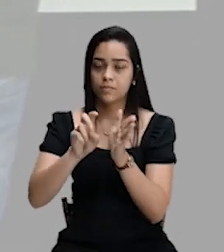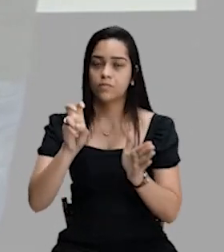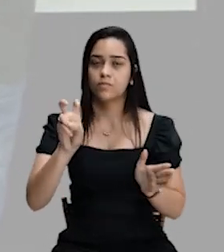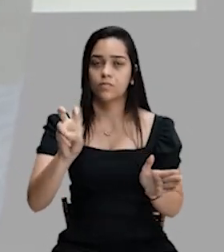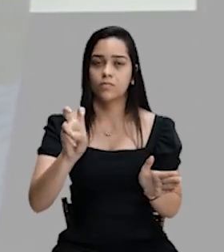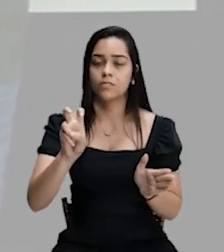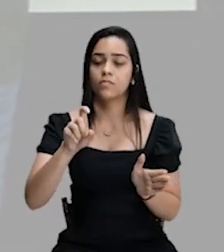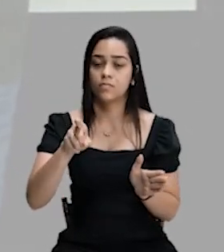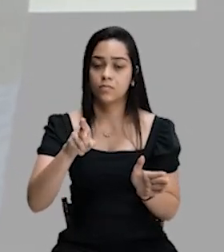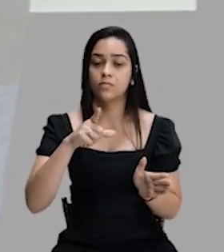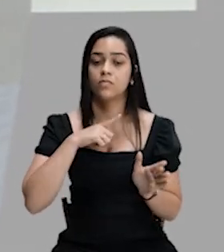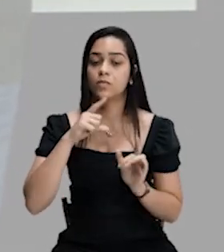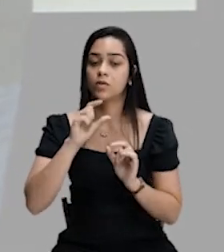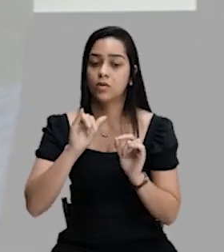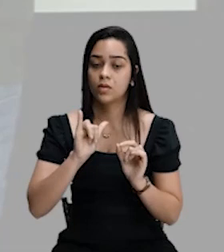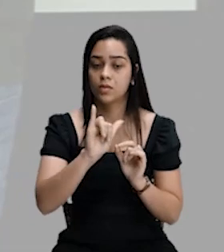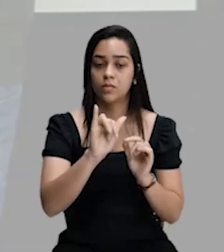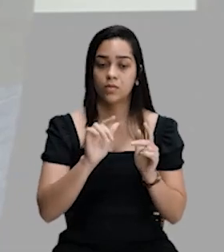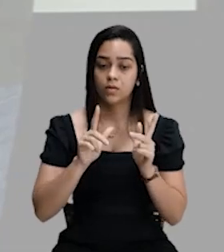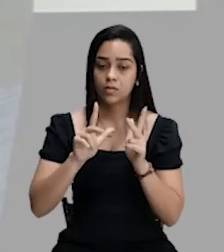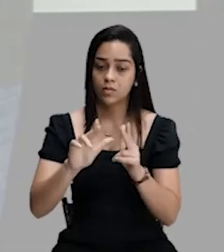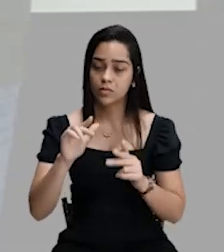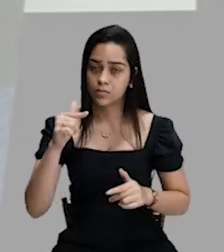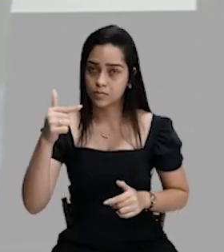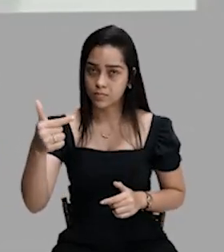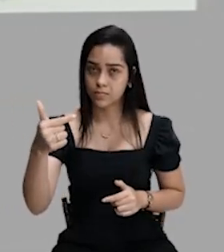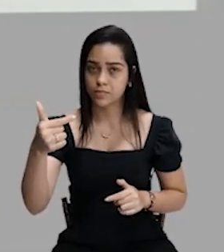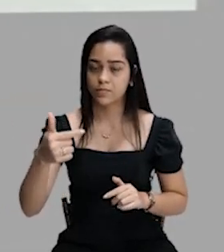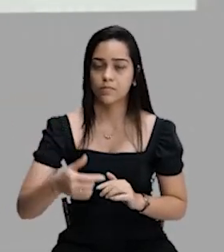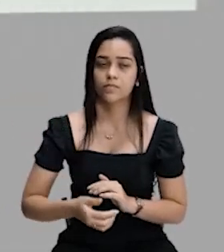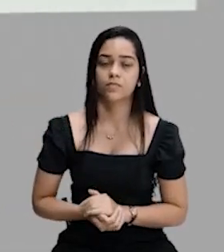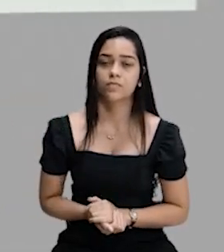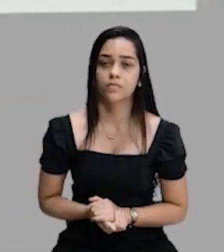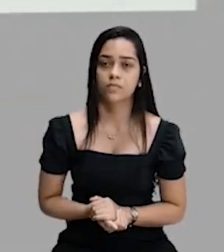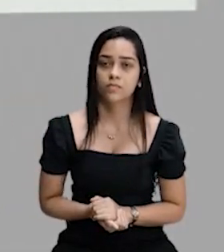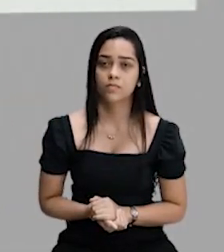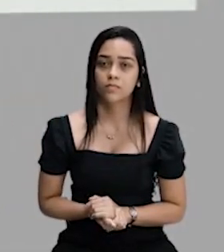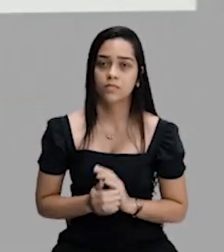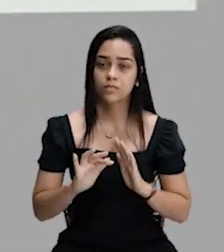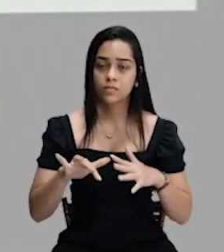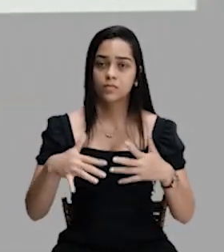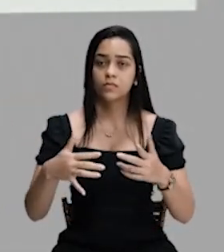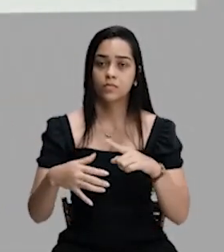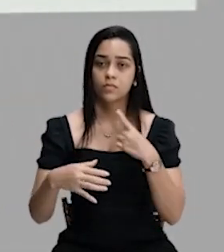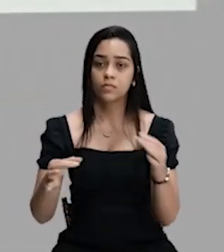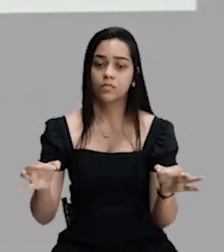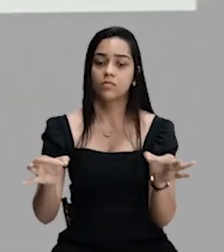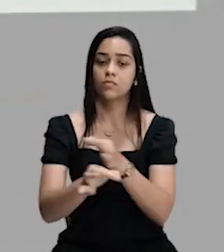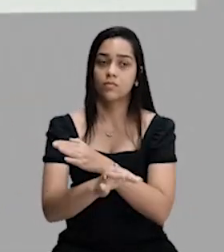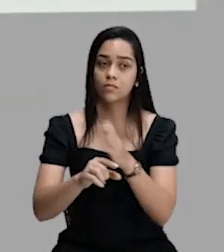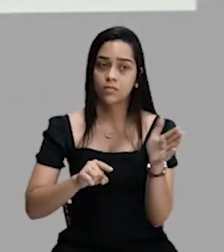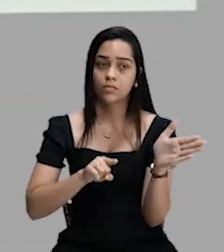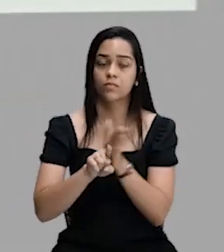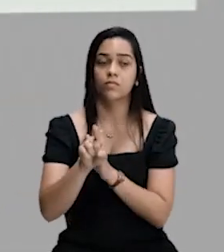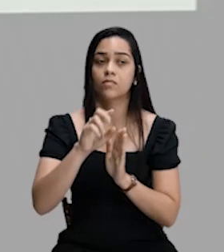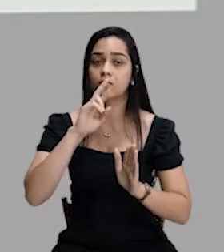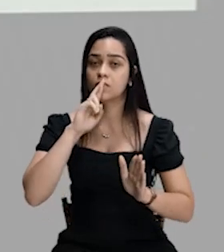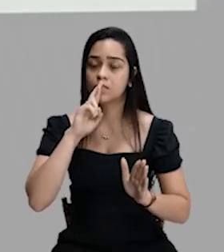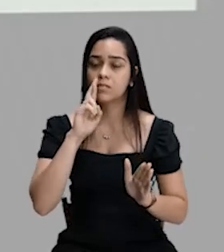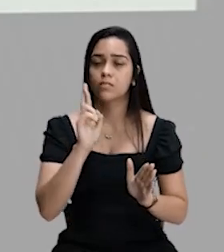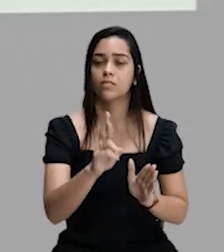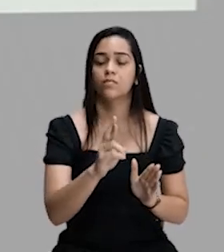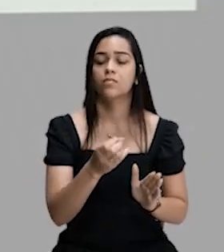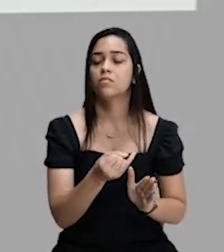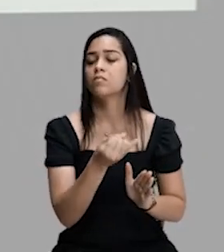E aí você vai ter o Y igual a 2 tá E assim de finaliza a questão a resposta